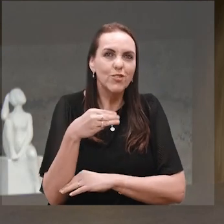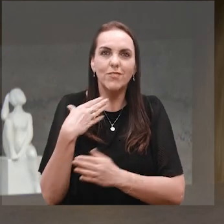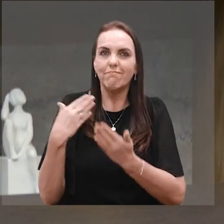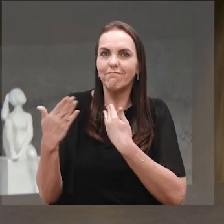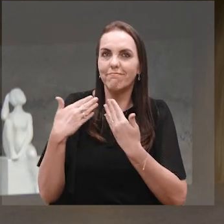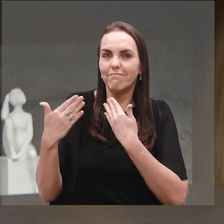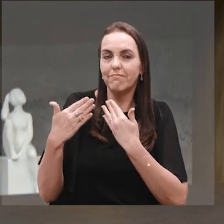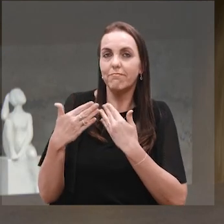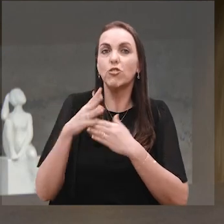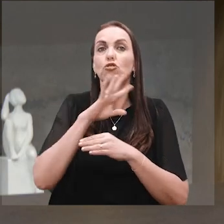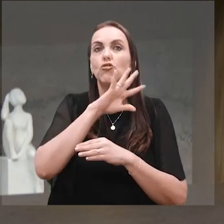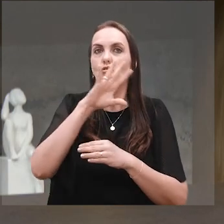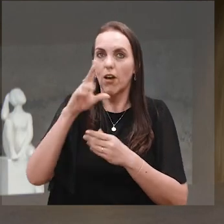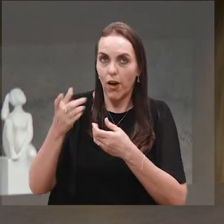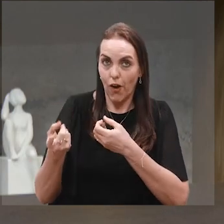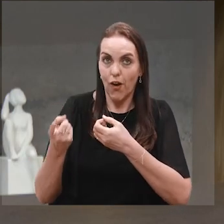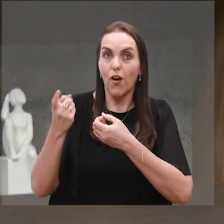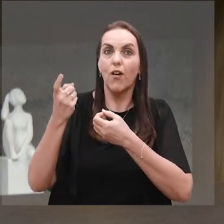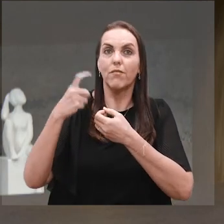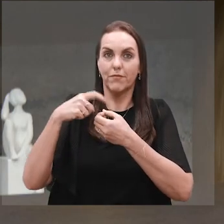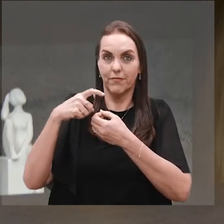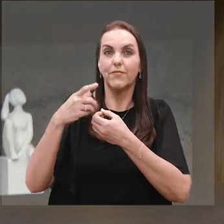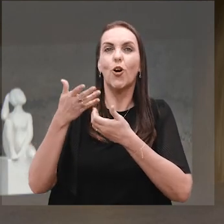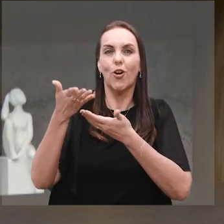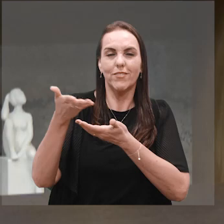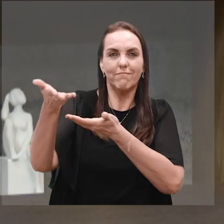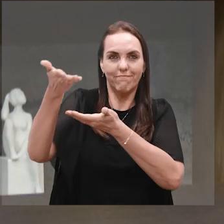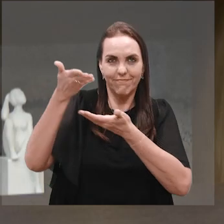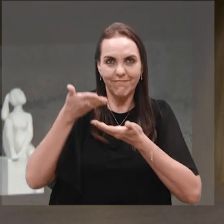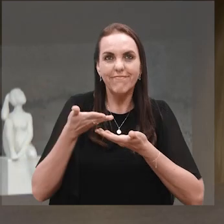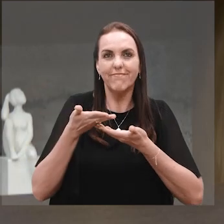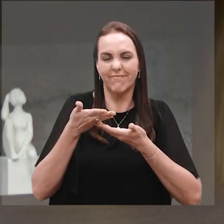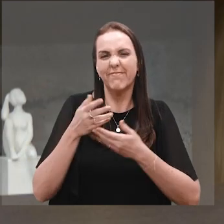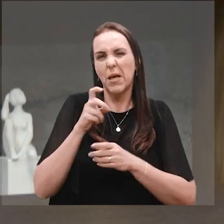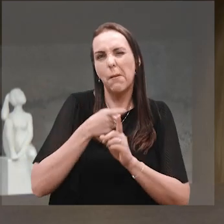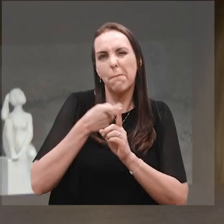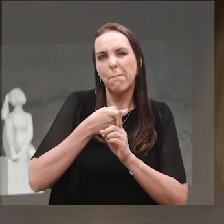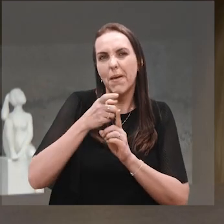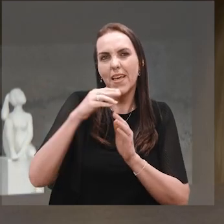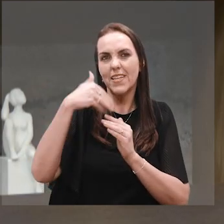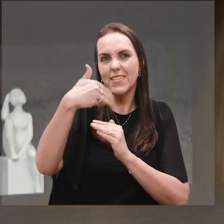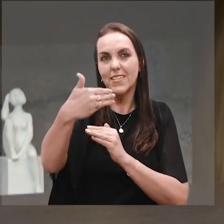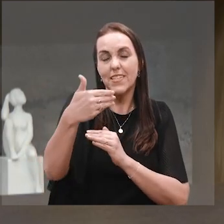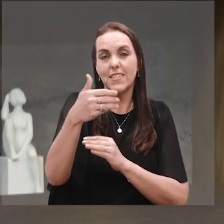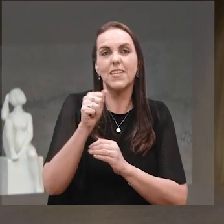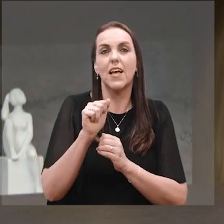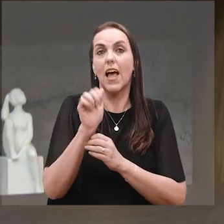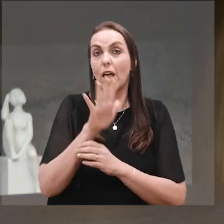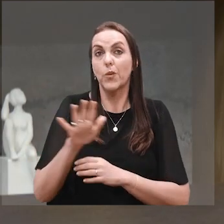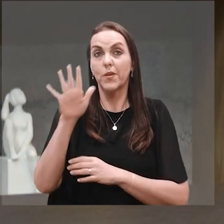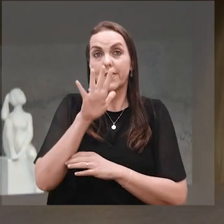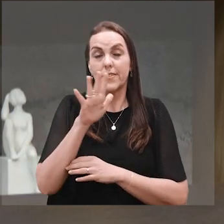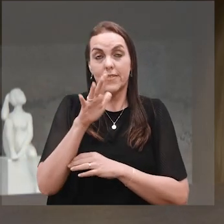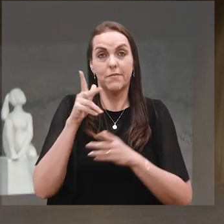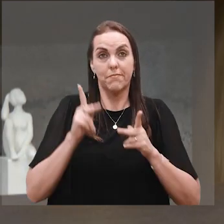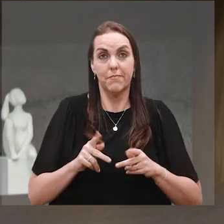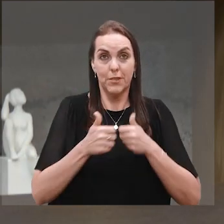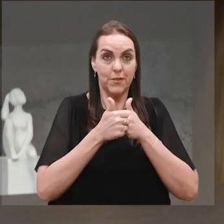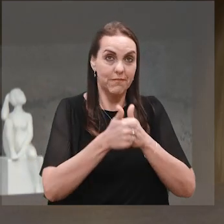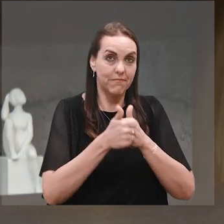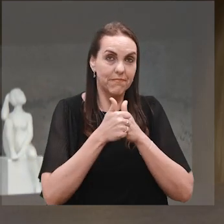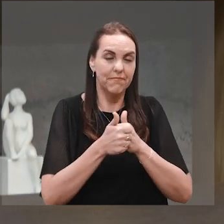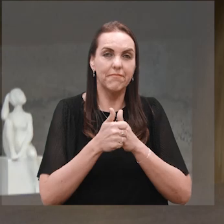do nosso bate-papo. Eu já vou emendar um convite para que a senhora retorne aqui dentro de alguns meses, até para atualizar quem nos